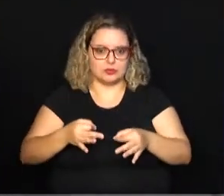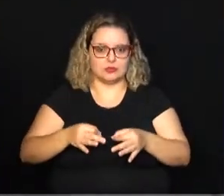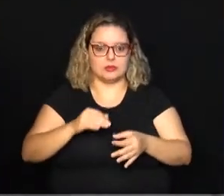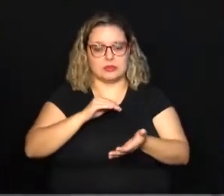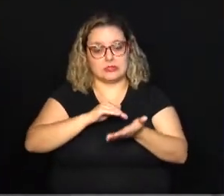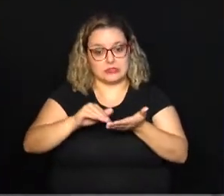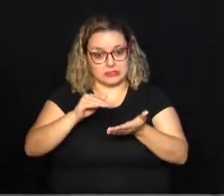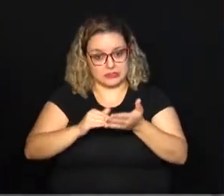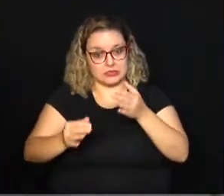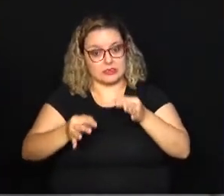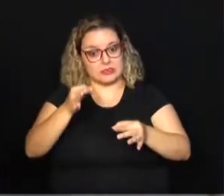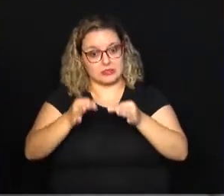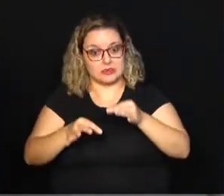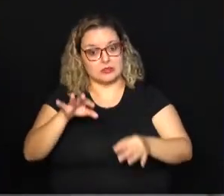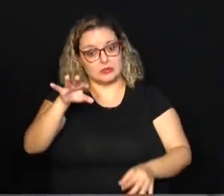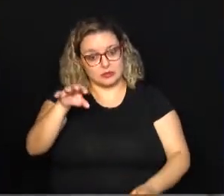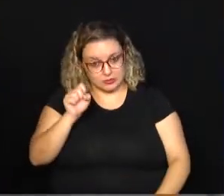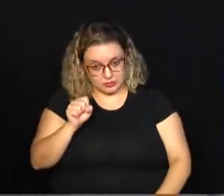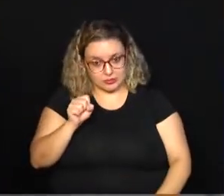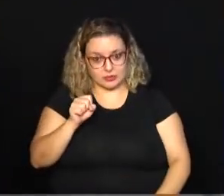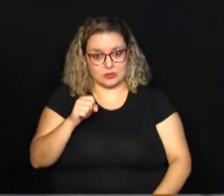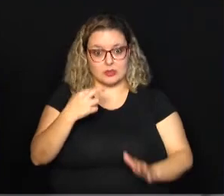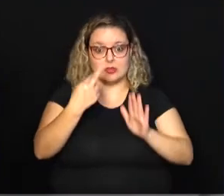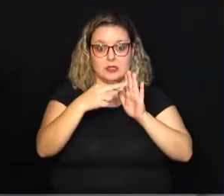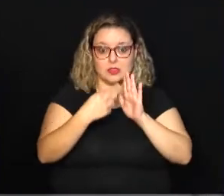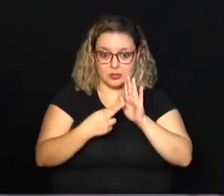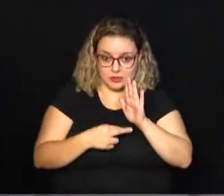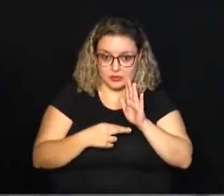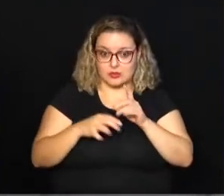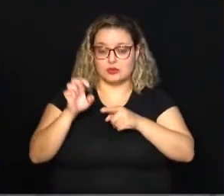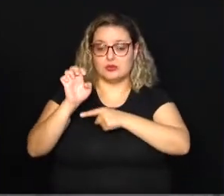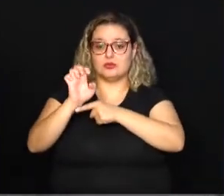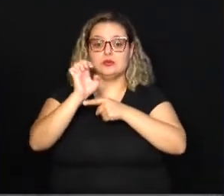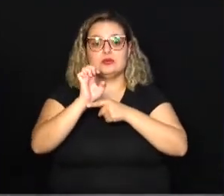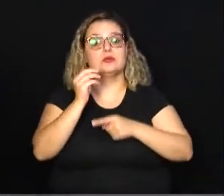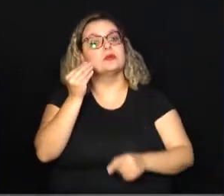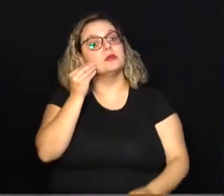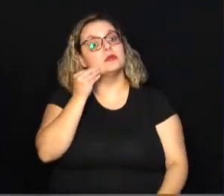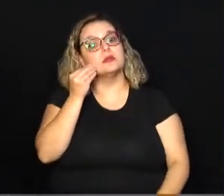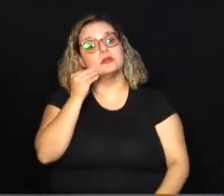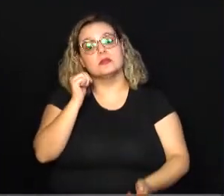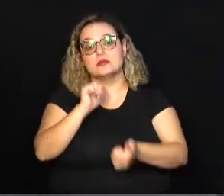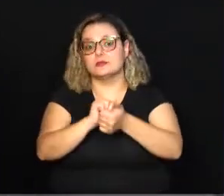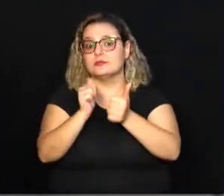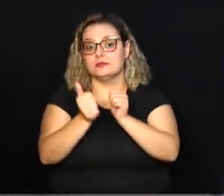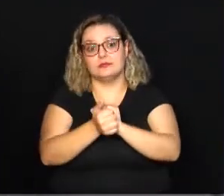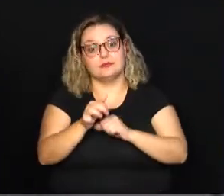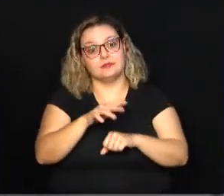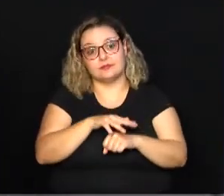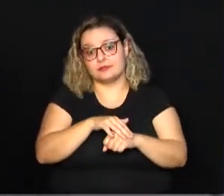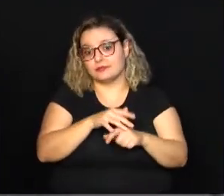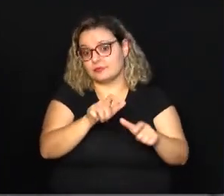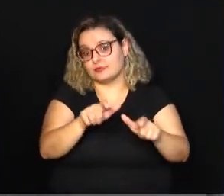a Secretaria da Regulação da Secretaria de Estado e tenta se realocar esse doente em algum lugar.